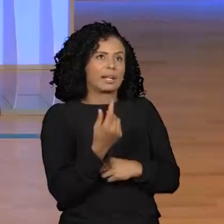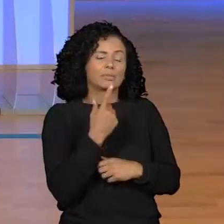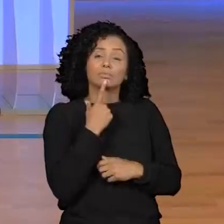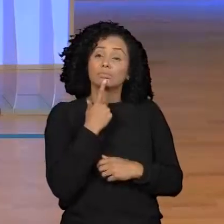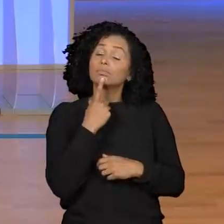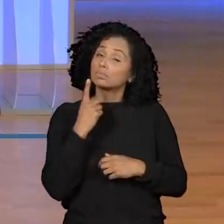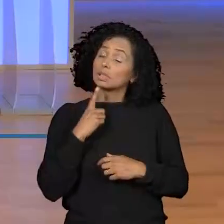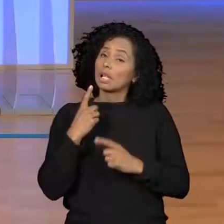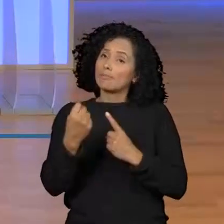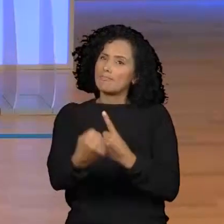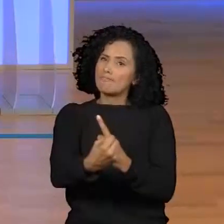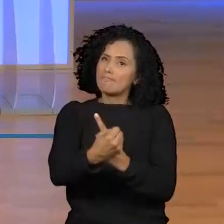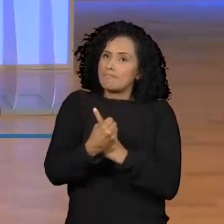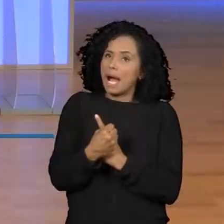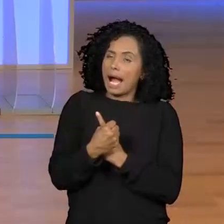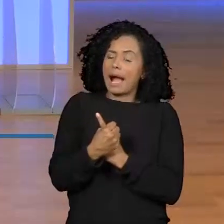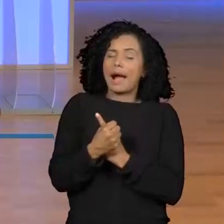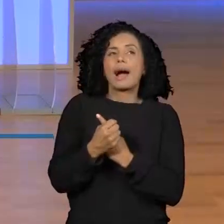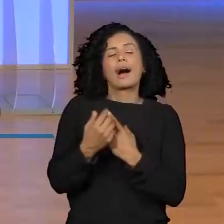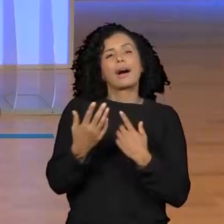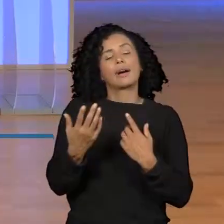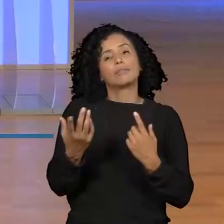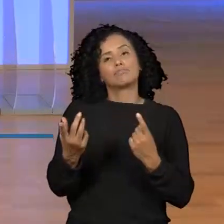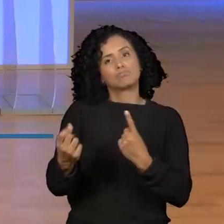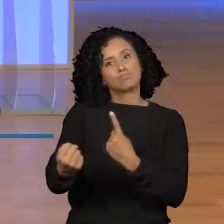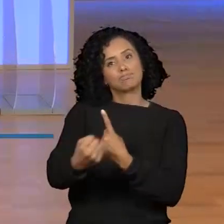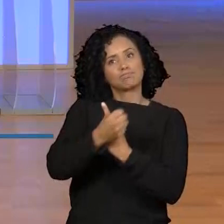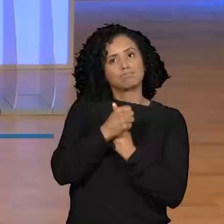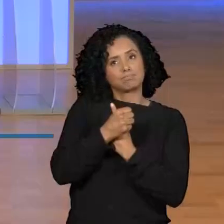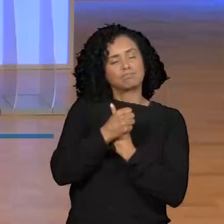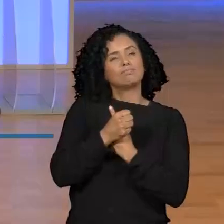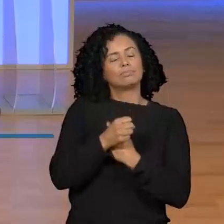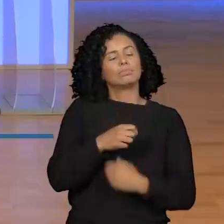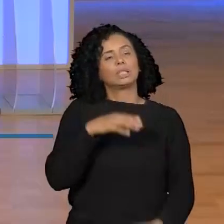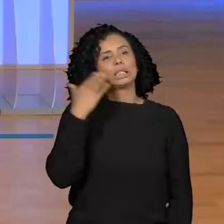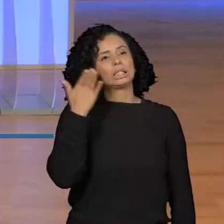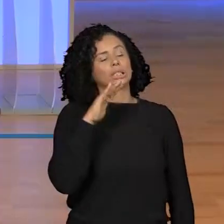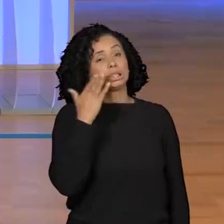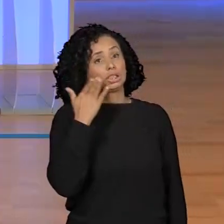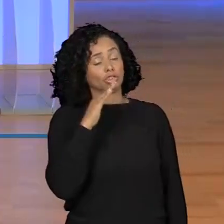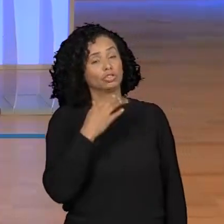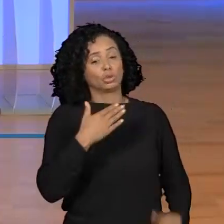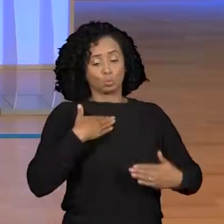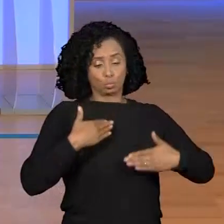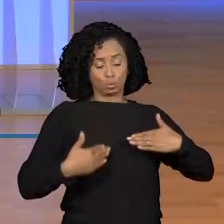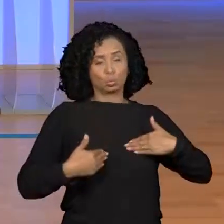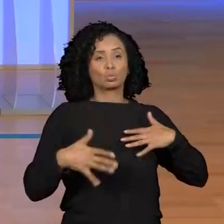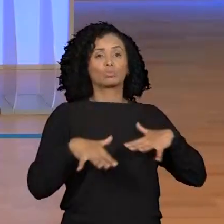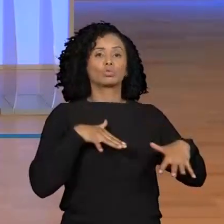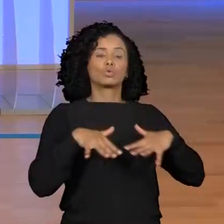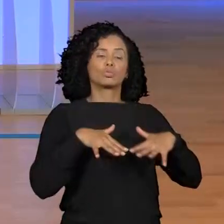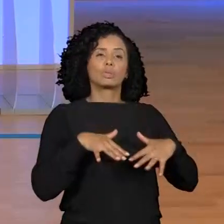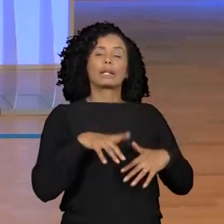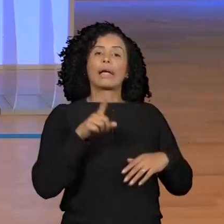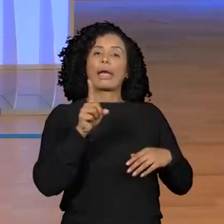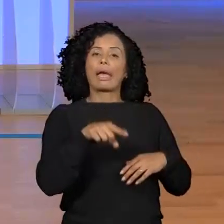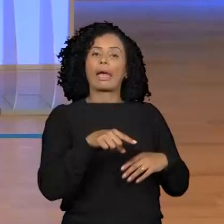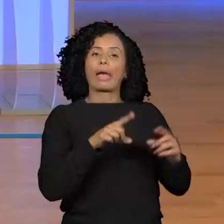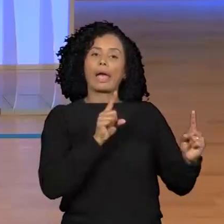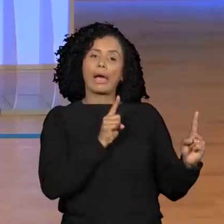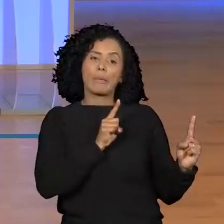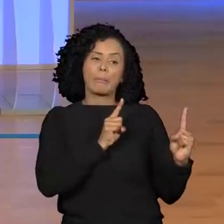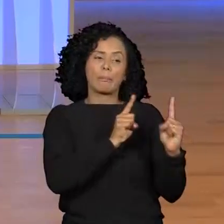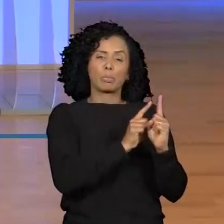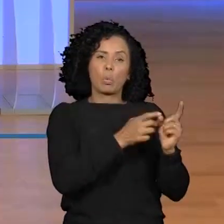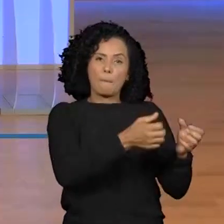consigo fazer isso a uma longa distância, né? Então, os movimentos das lutas de domínio é exatamente esse agarrar, o